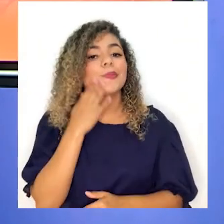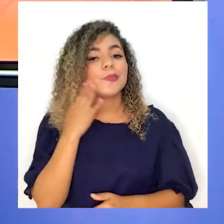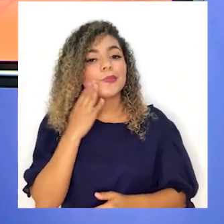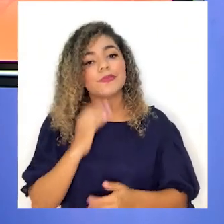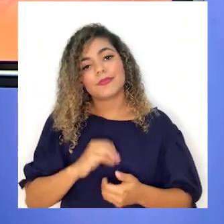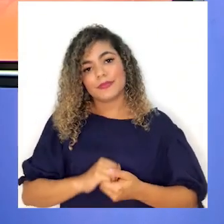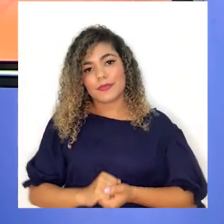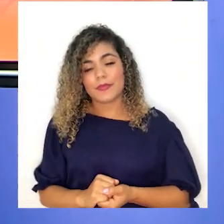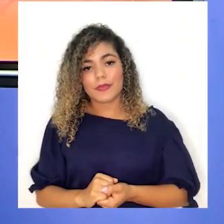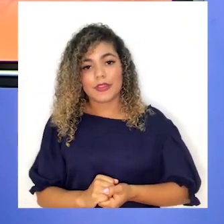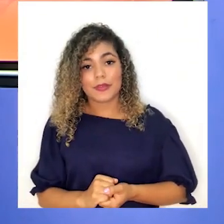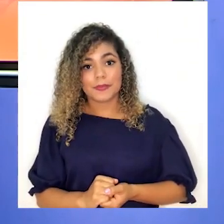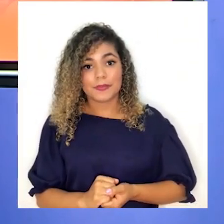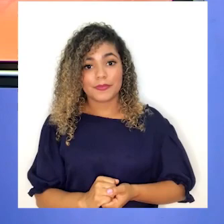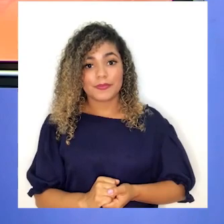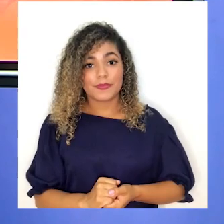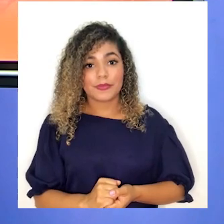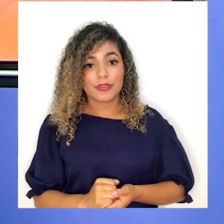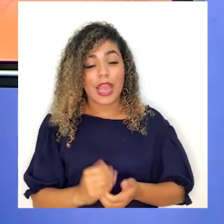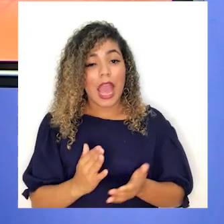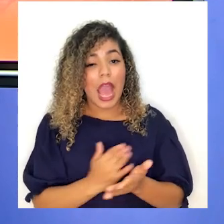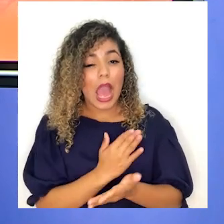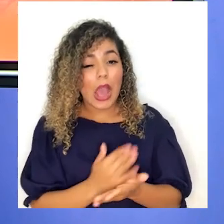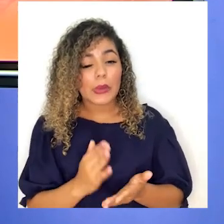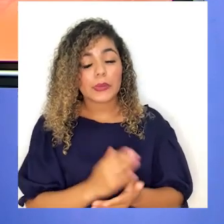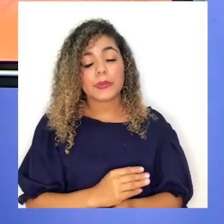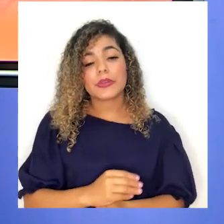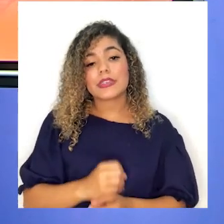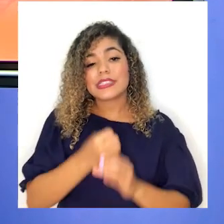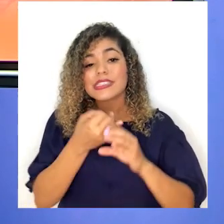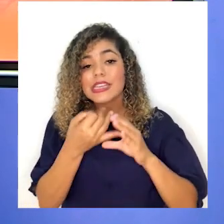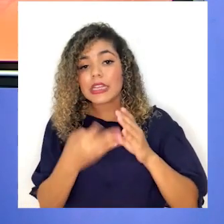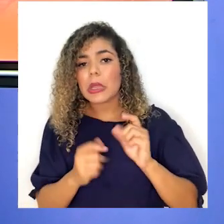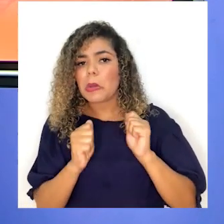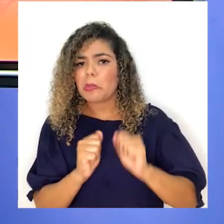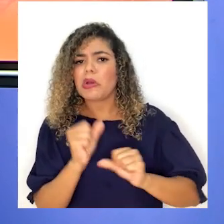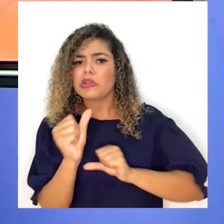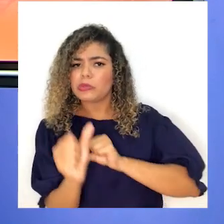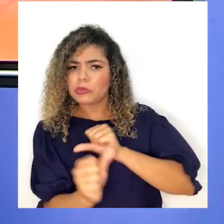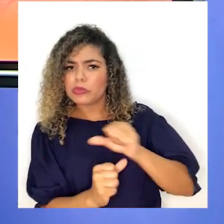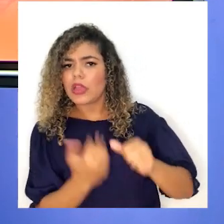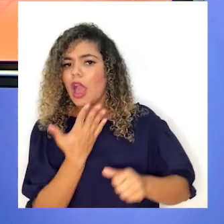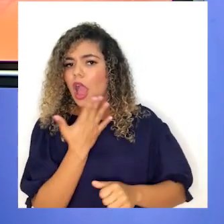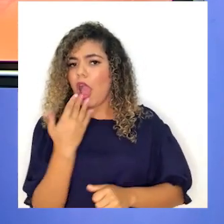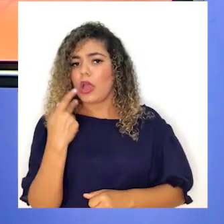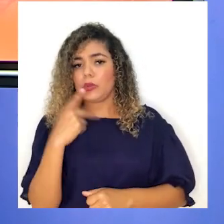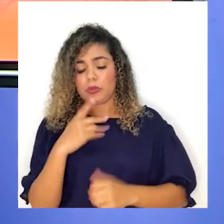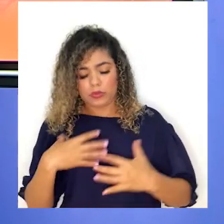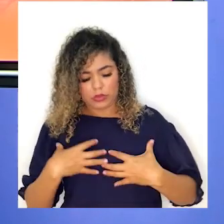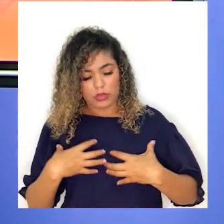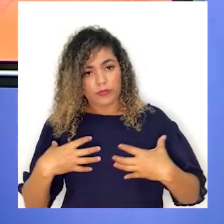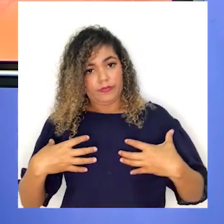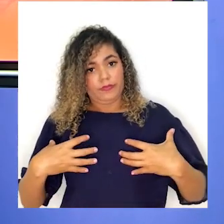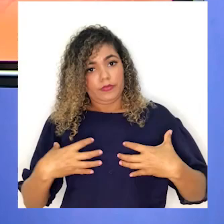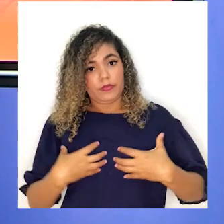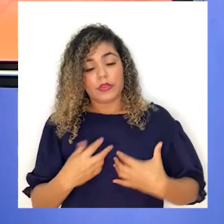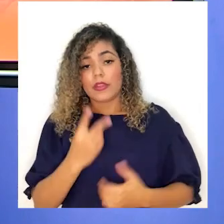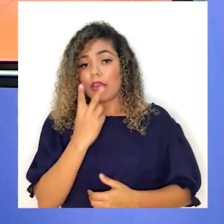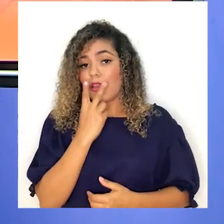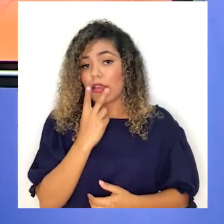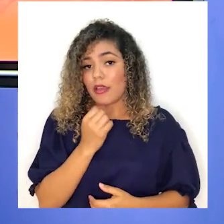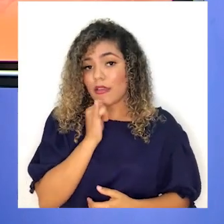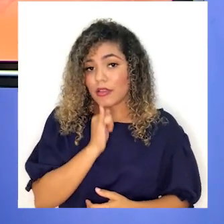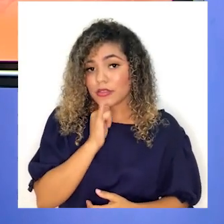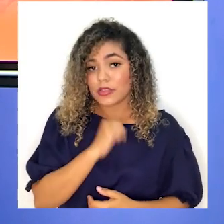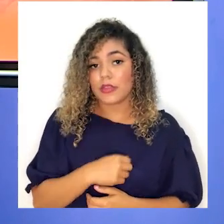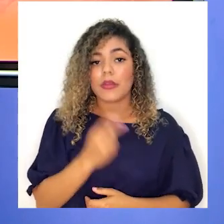Algumas substâncias podem alterar a coloração desse órgão, como, por exemplo, o